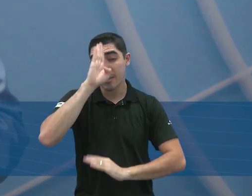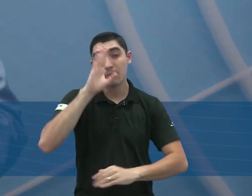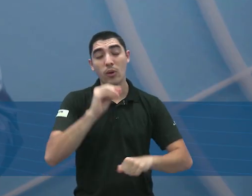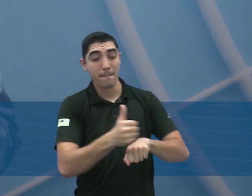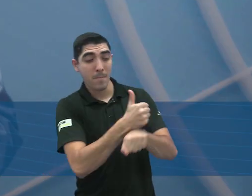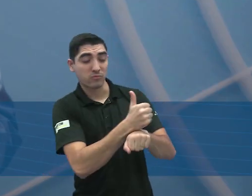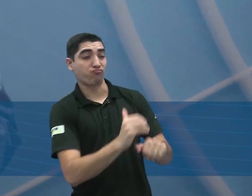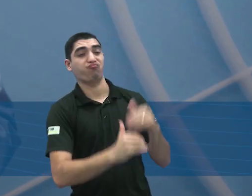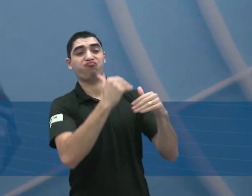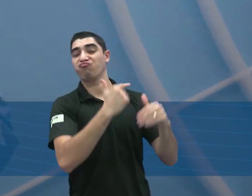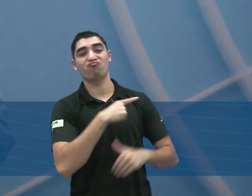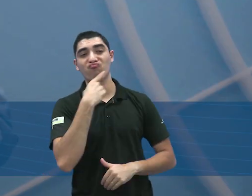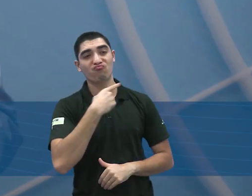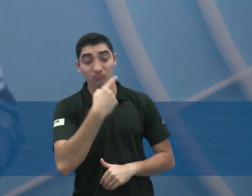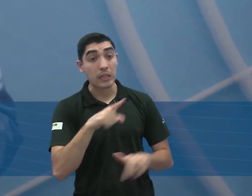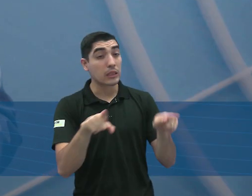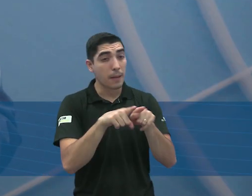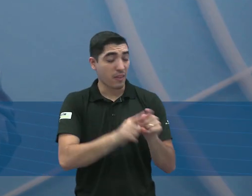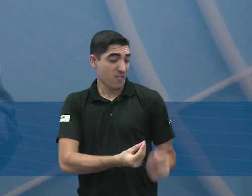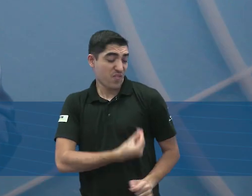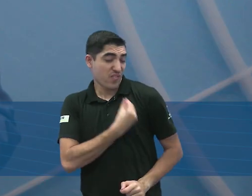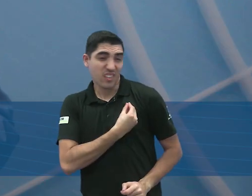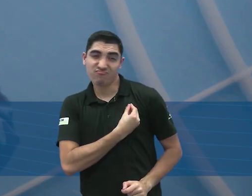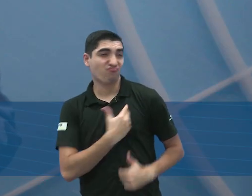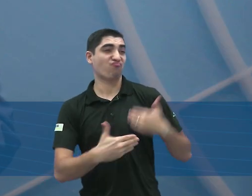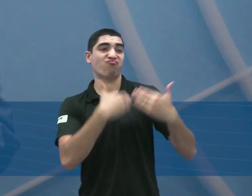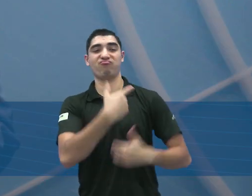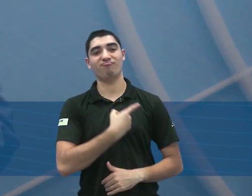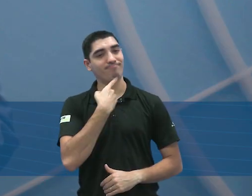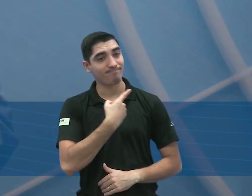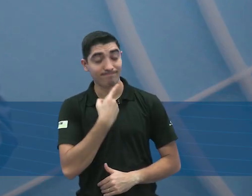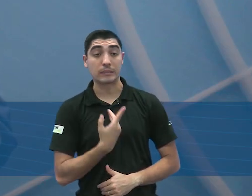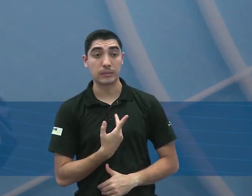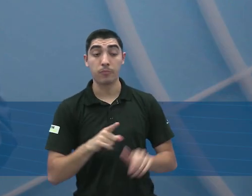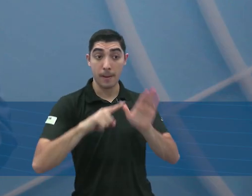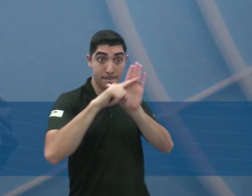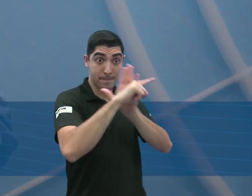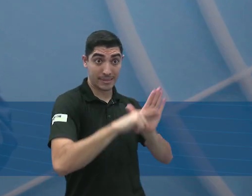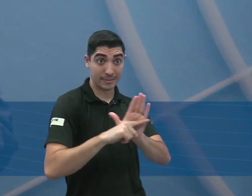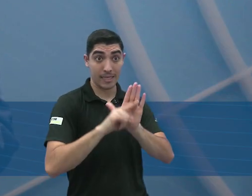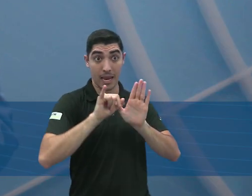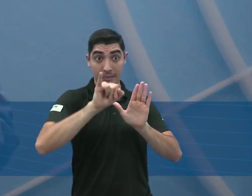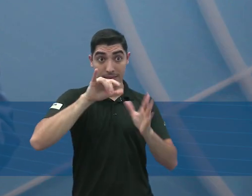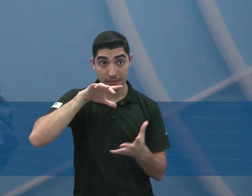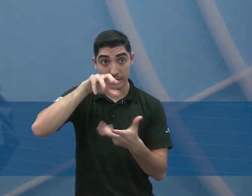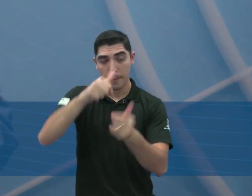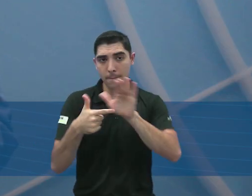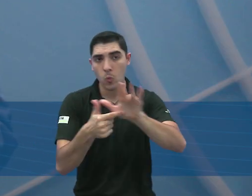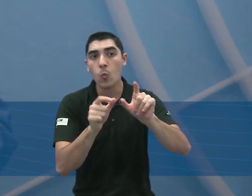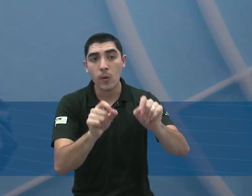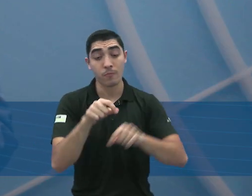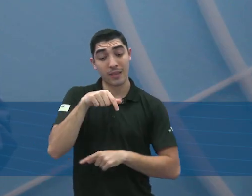desenvolvimento profissional e também em todas as áreas da vida dessas pessoas. Um estudo internacional mostra